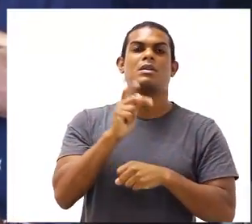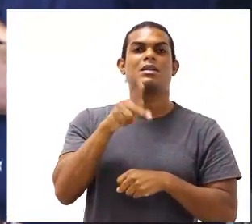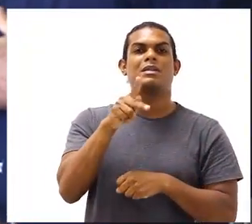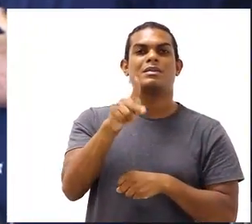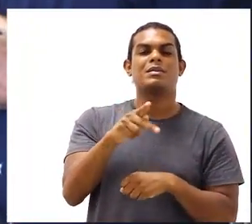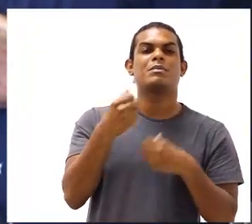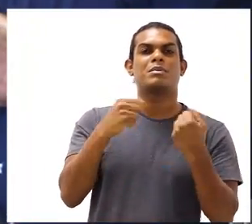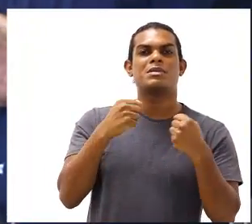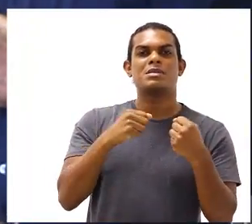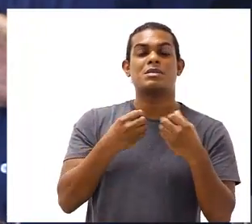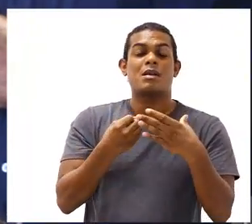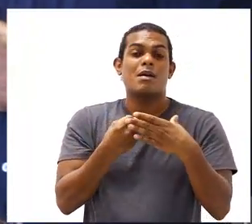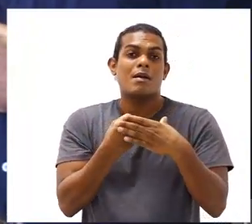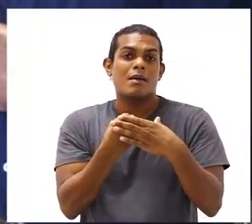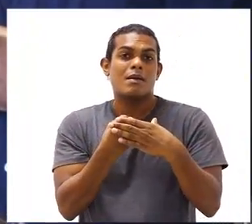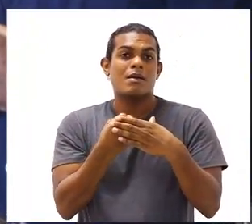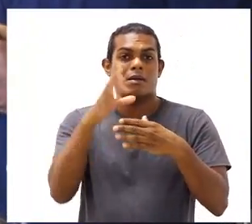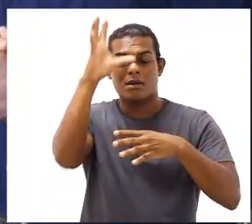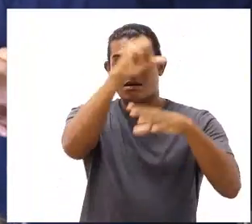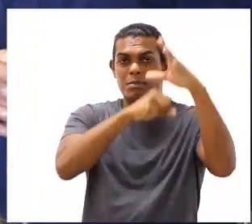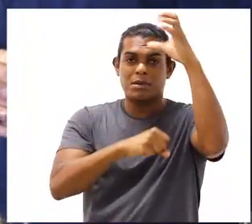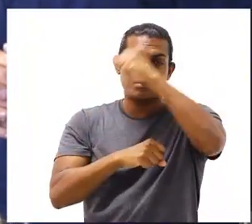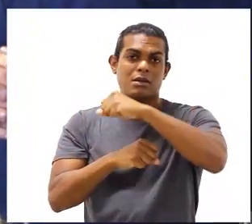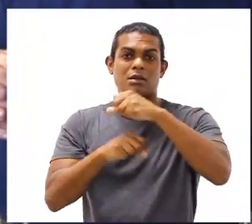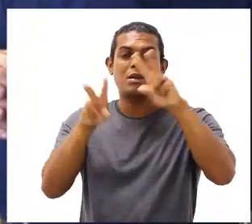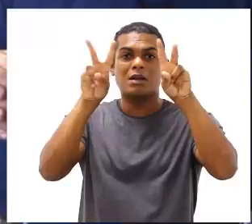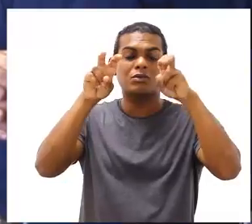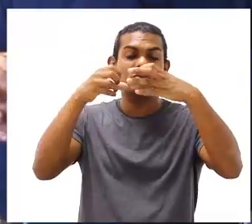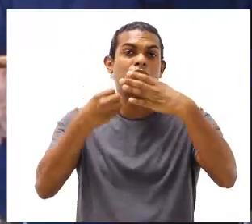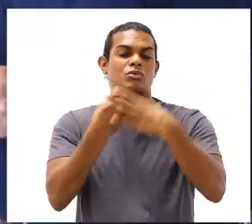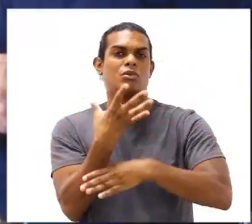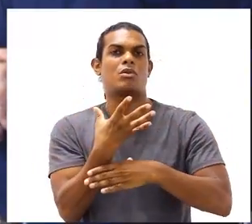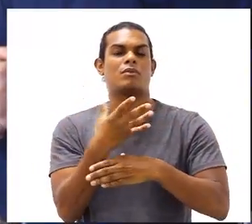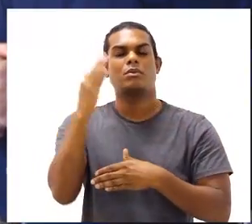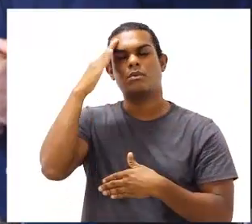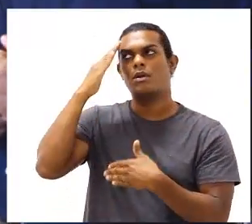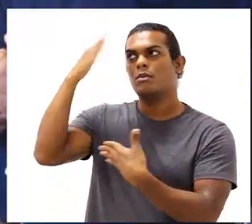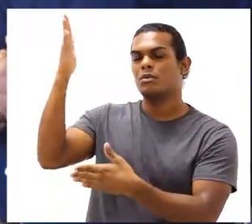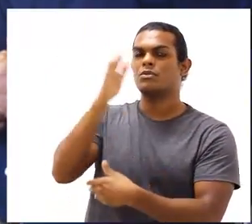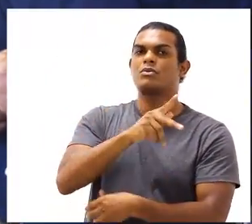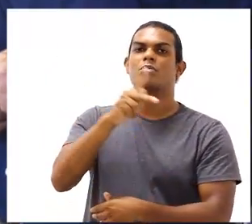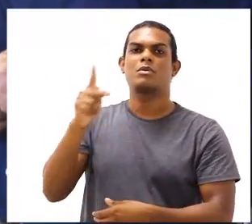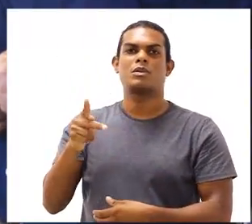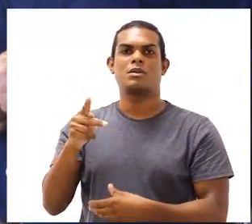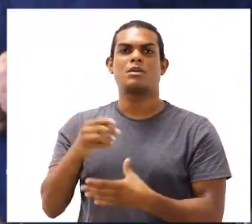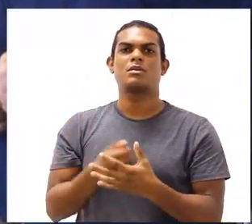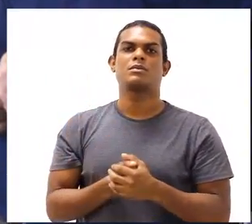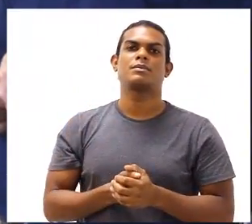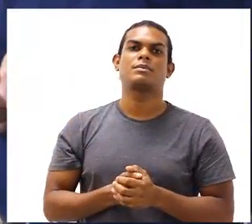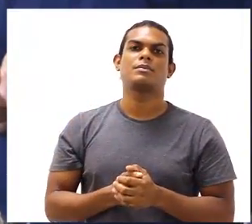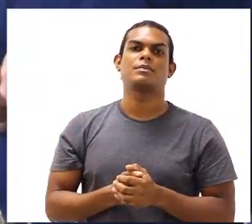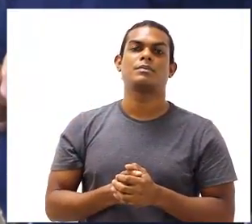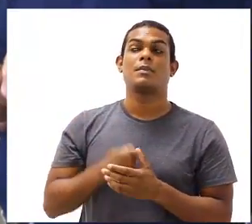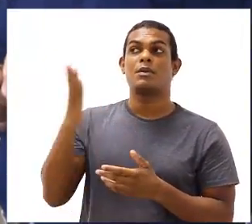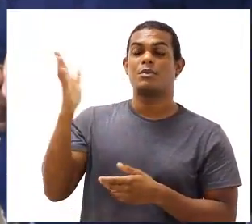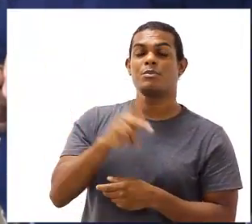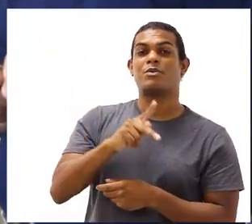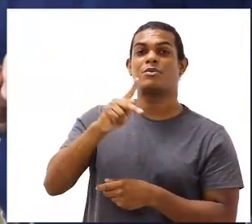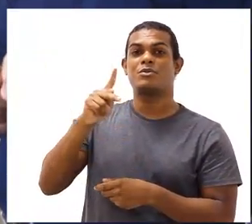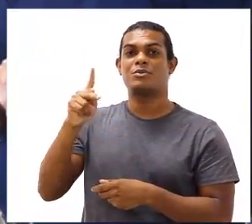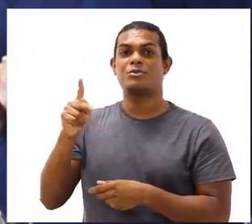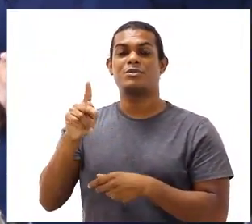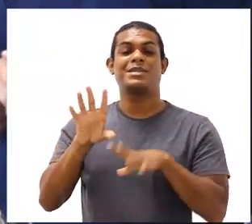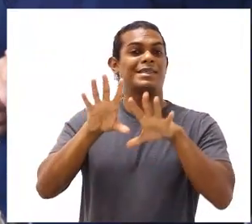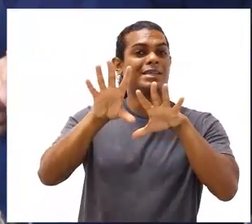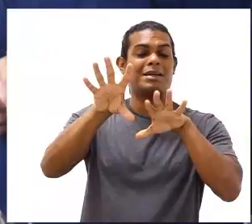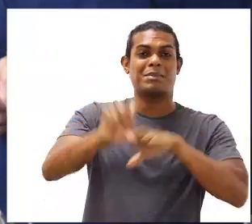se reciclar, gente. Então, professor Décio, muito obrigada pela sua contribuição aqui com a gente. O professor Décio tem um currículo imenso, extenso, eu